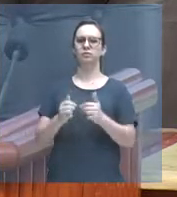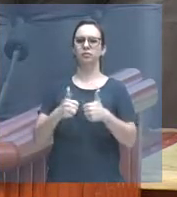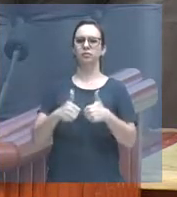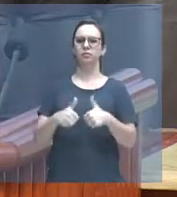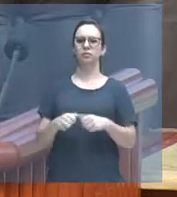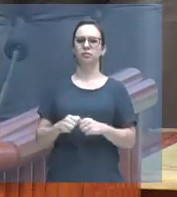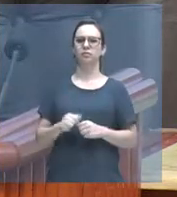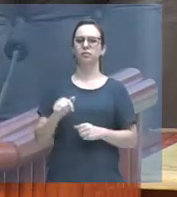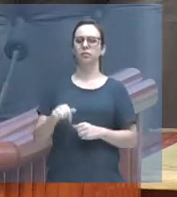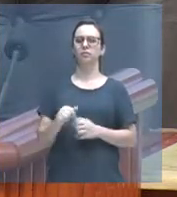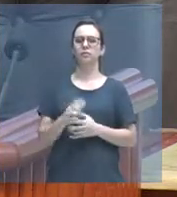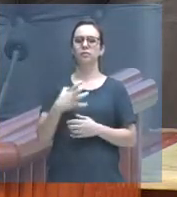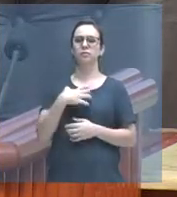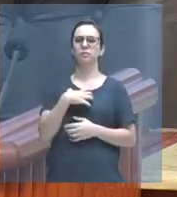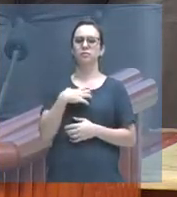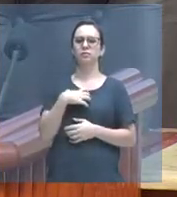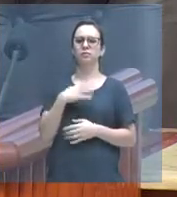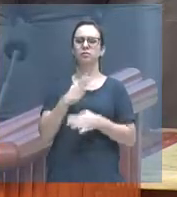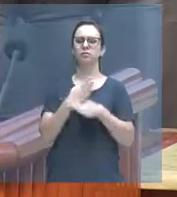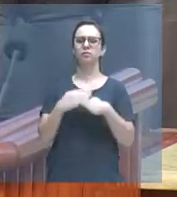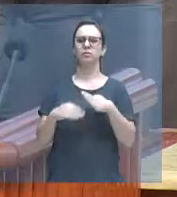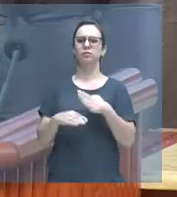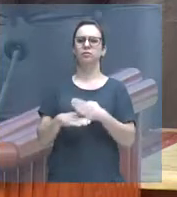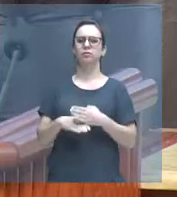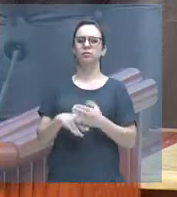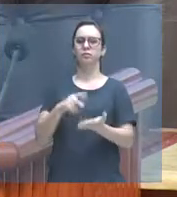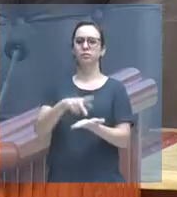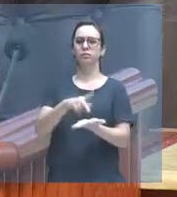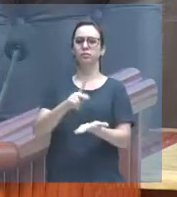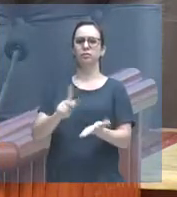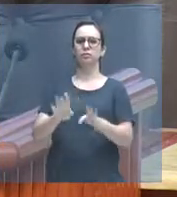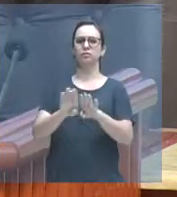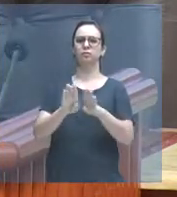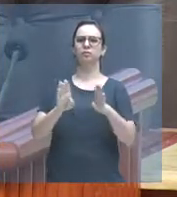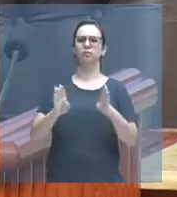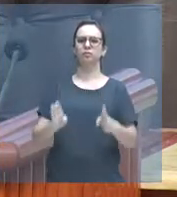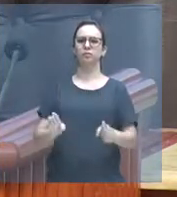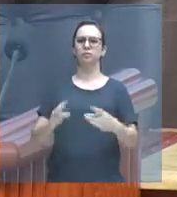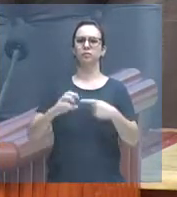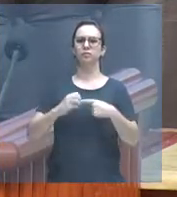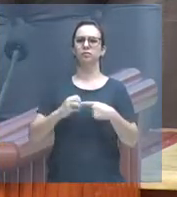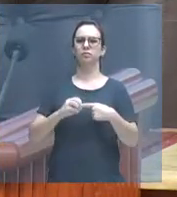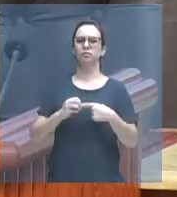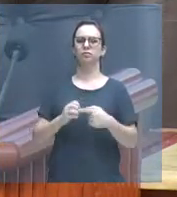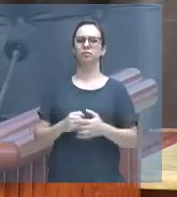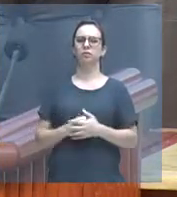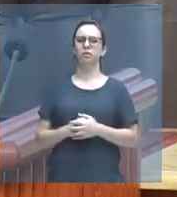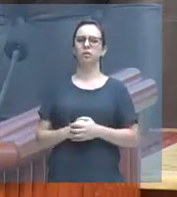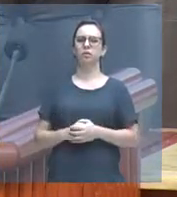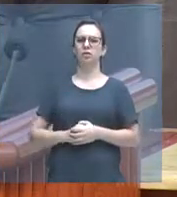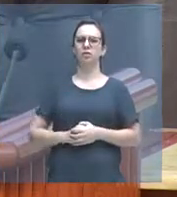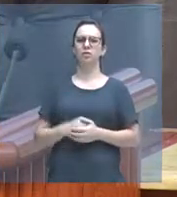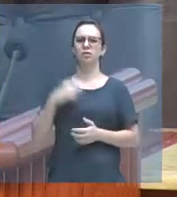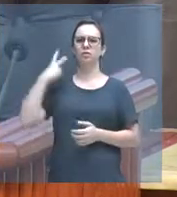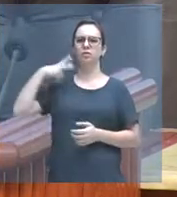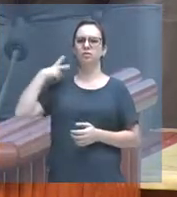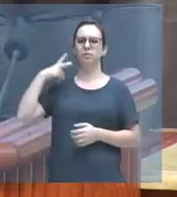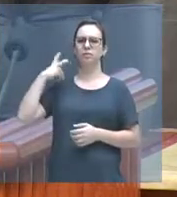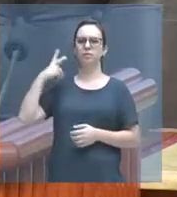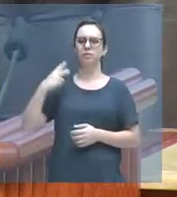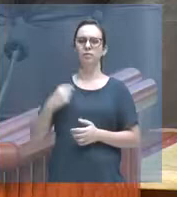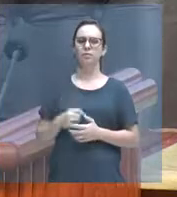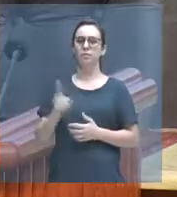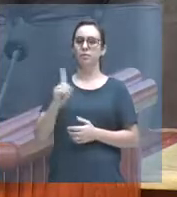sintam-se integrantes da nossa mesa diretora. Os vereadores que não puderam comparecer justificaram as suas ausências. Eu